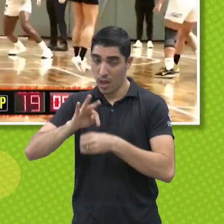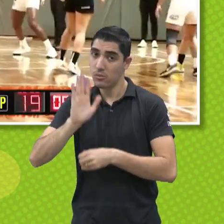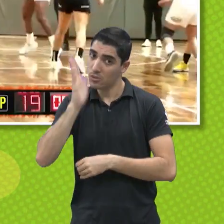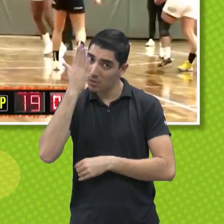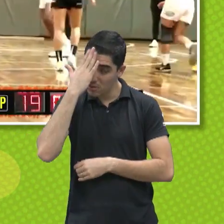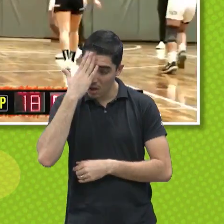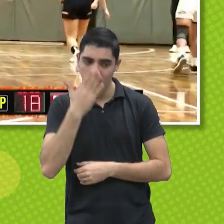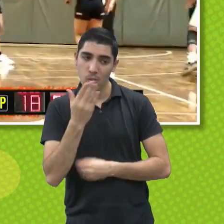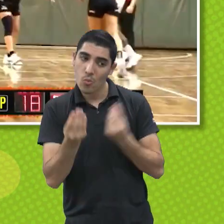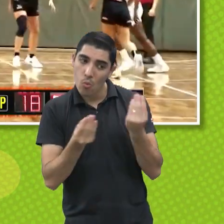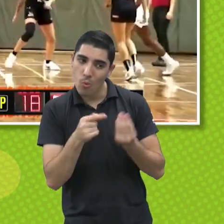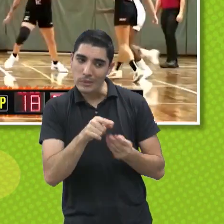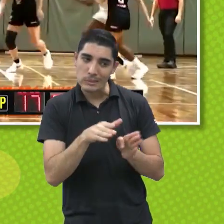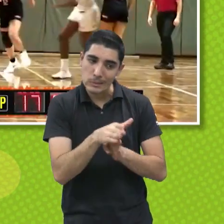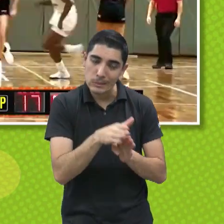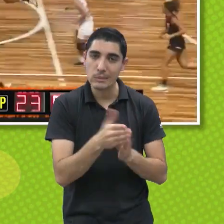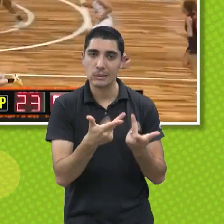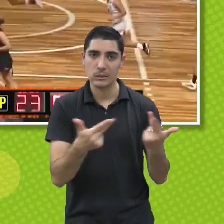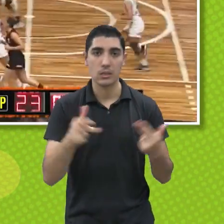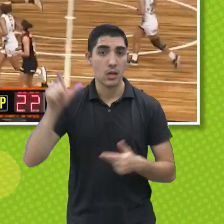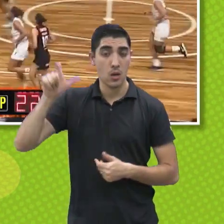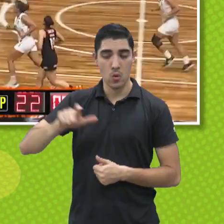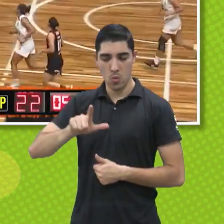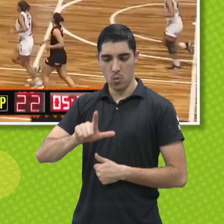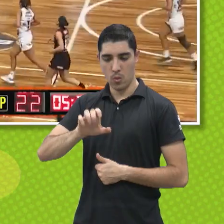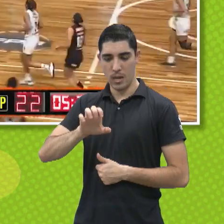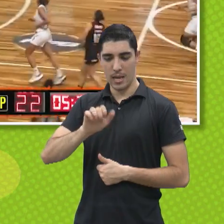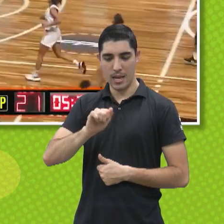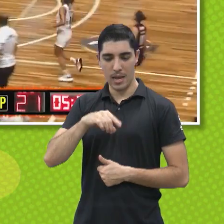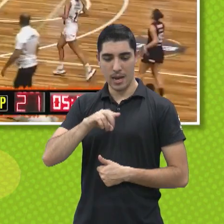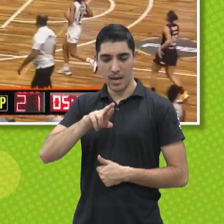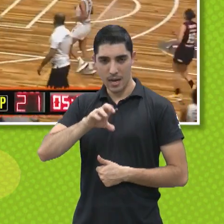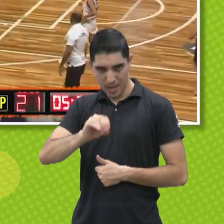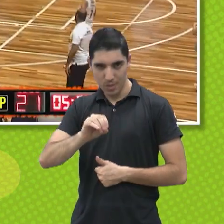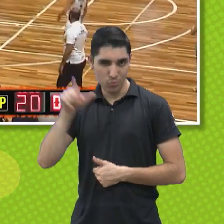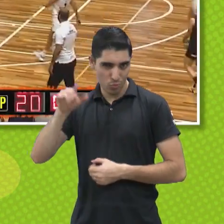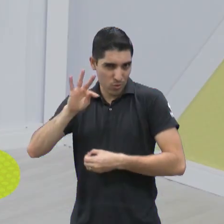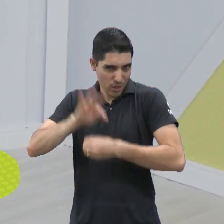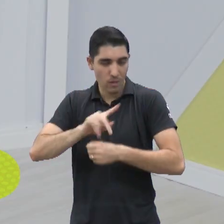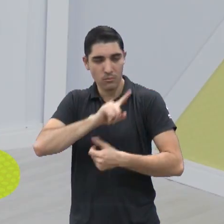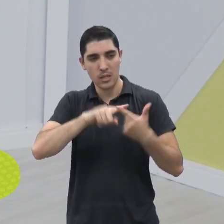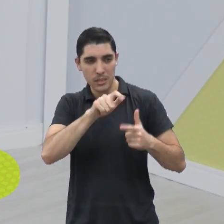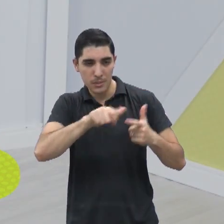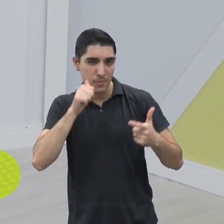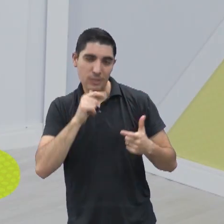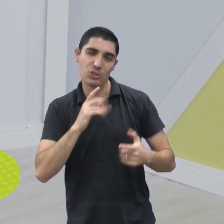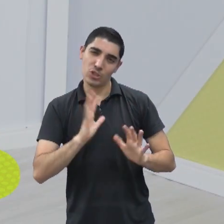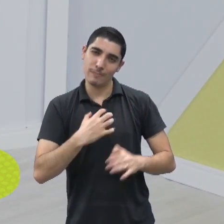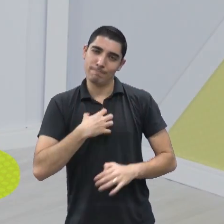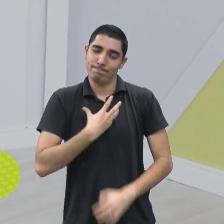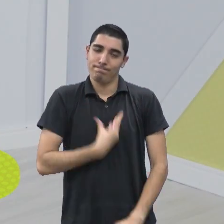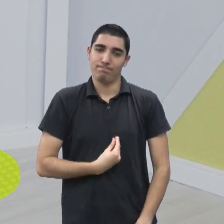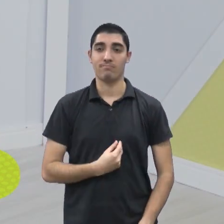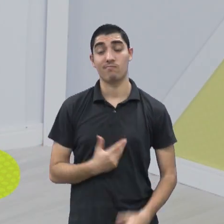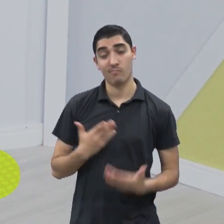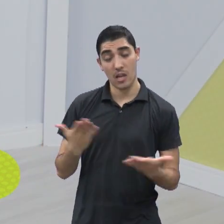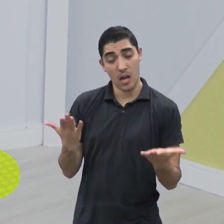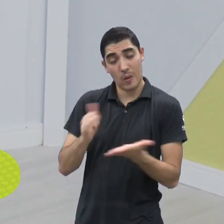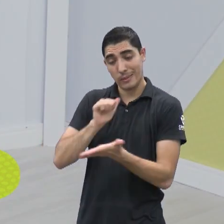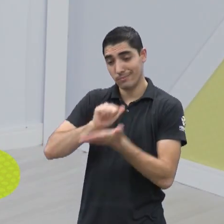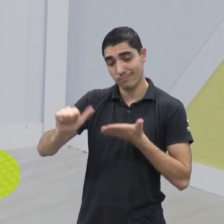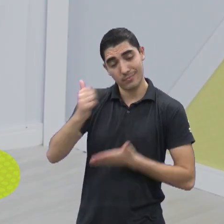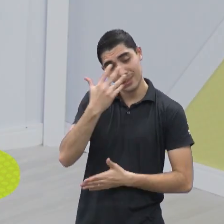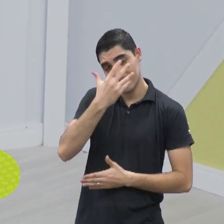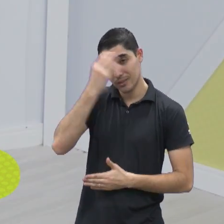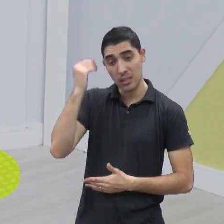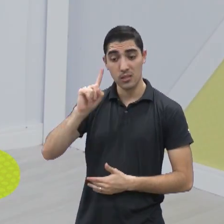lógico que o Leandro e elas não ficaram satisfeitas com o resultado, né? Pois é, agora tem que passar uma borracha no que aconteceu. Sexta-feira que vem já